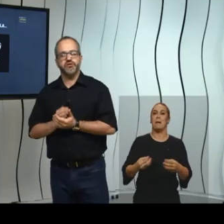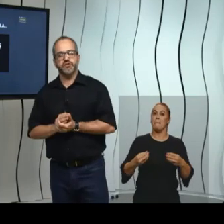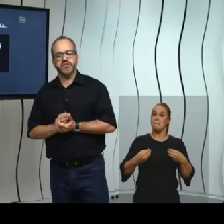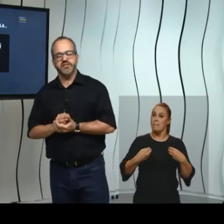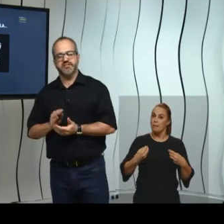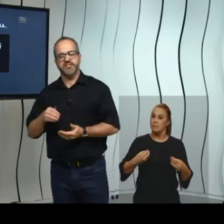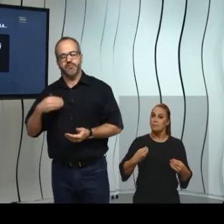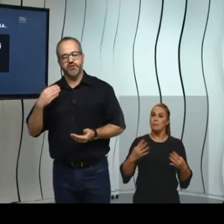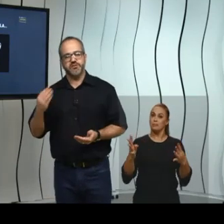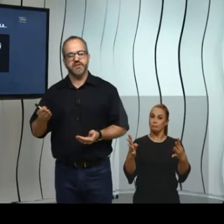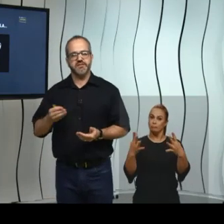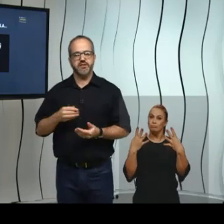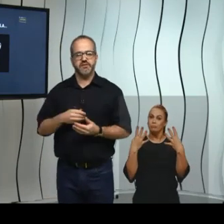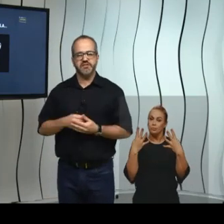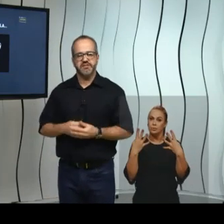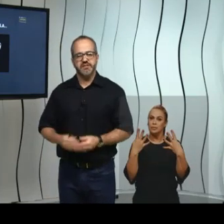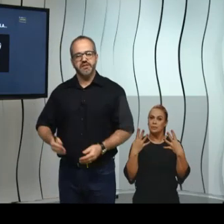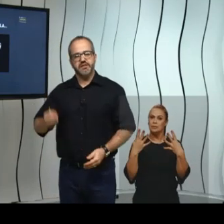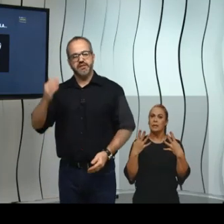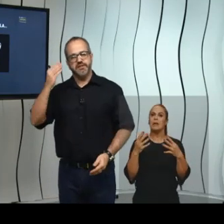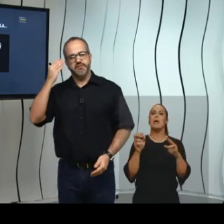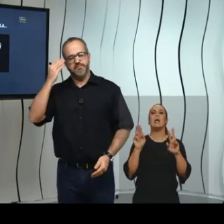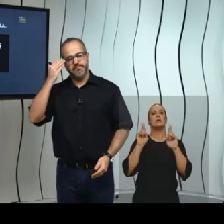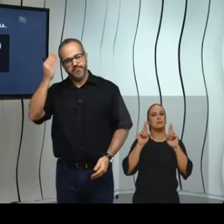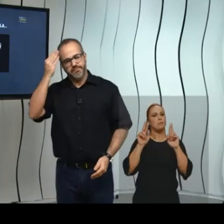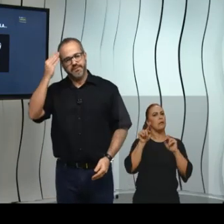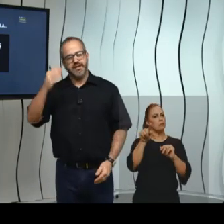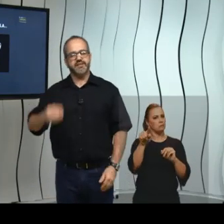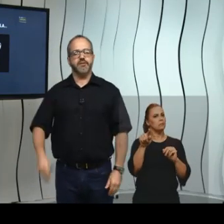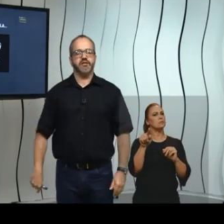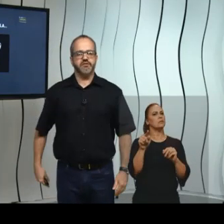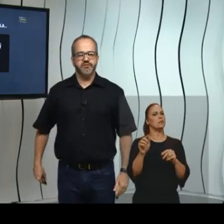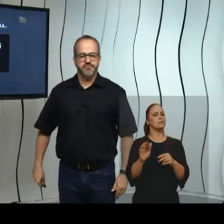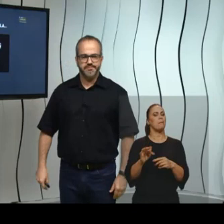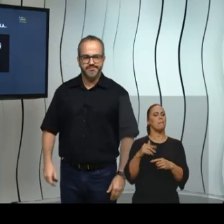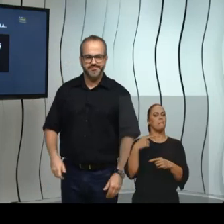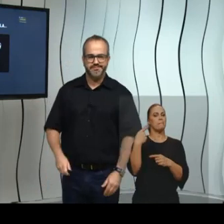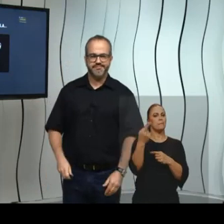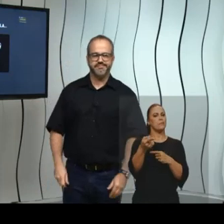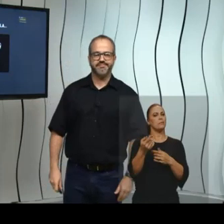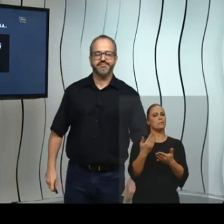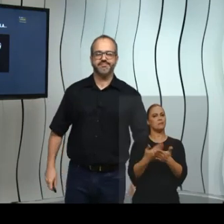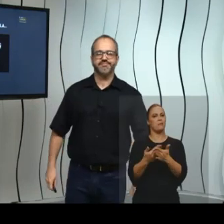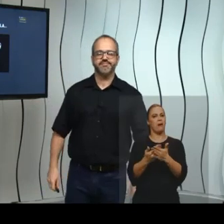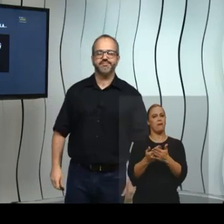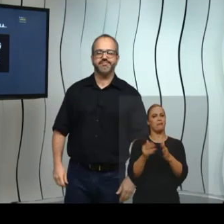conto com todos vocês nas próximas aulas e até breve.